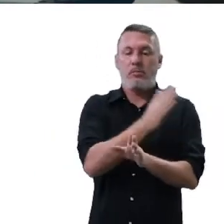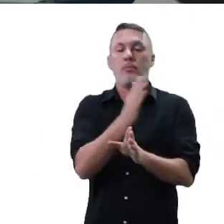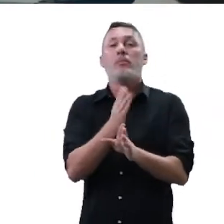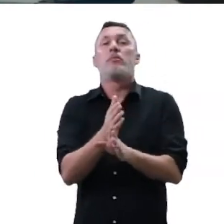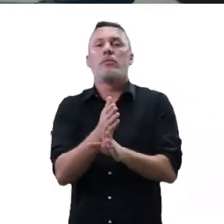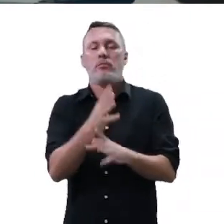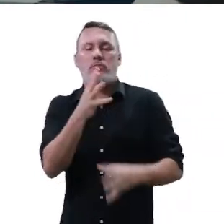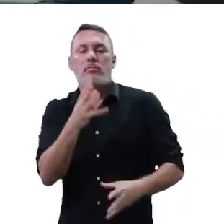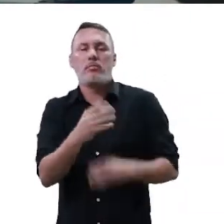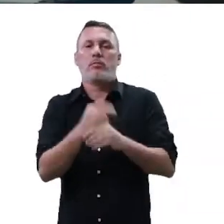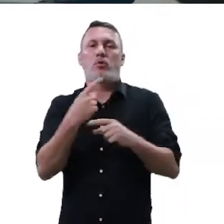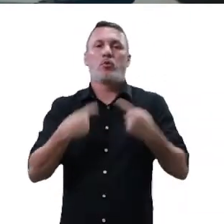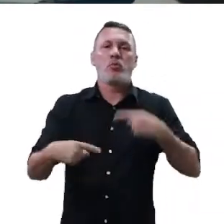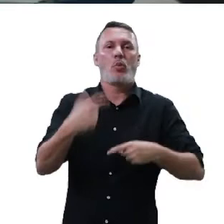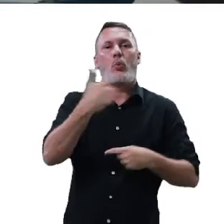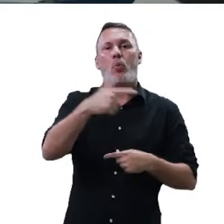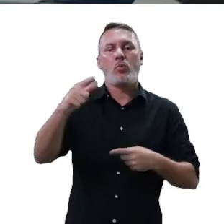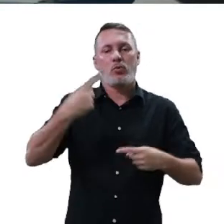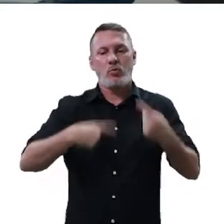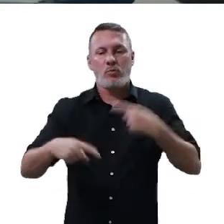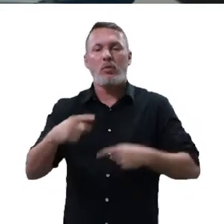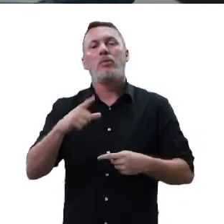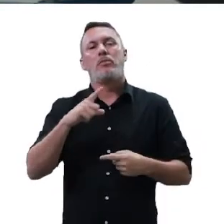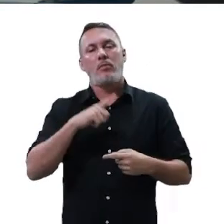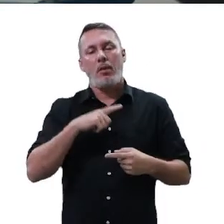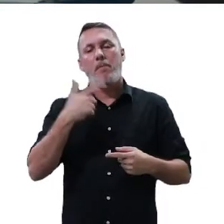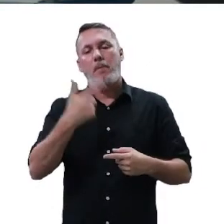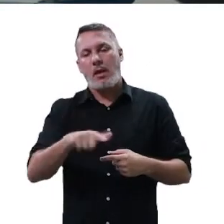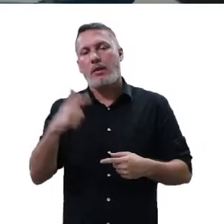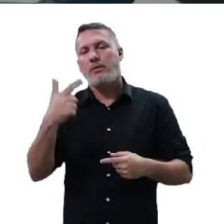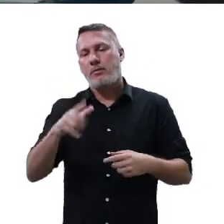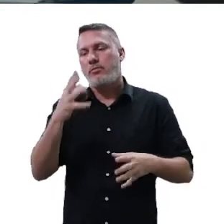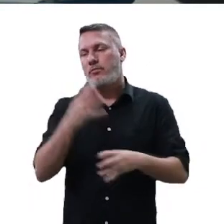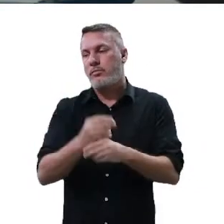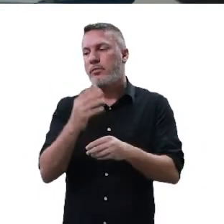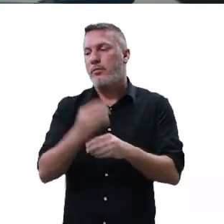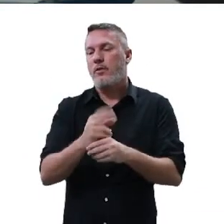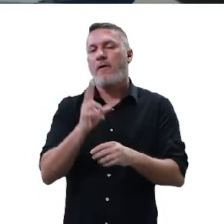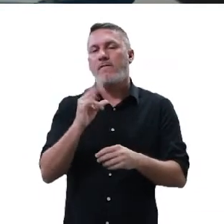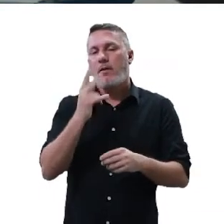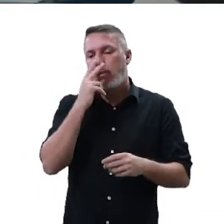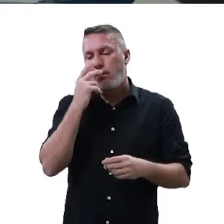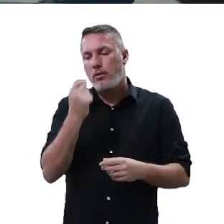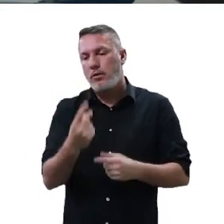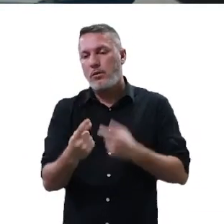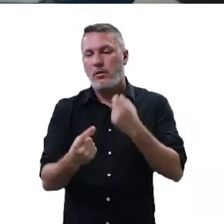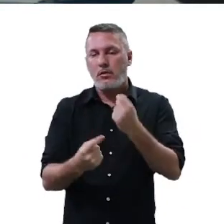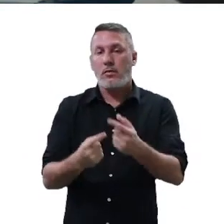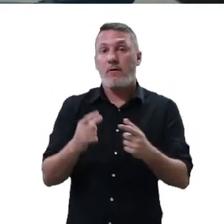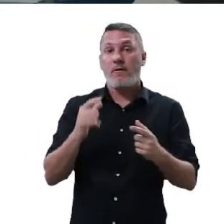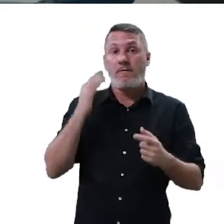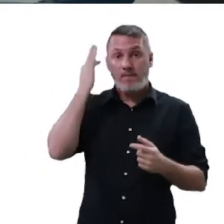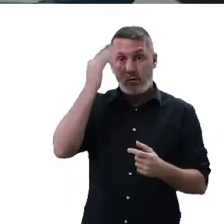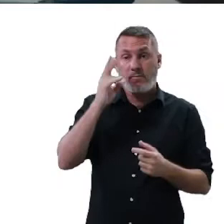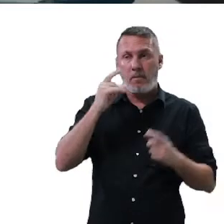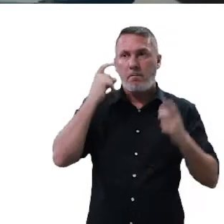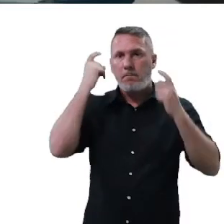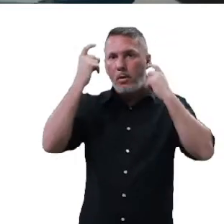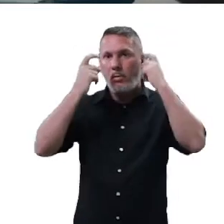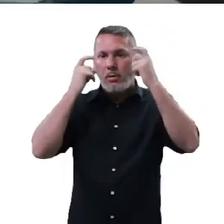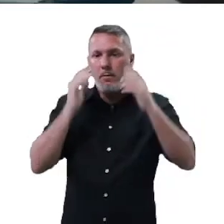discussões passaram a secar essa filosofia também. Pouco a pouco, então, a filosofia ela vai